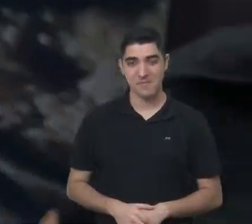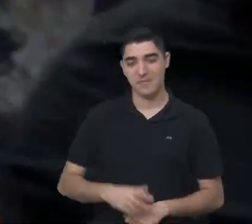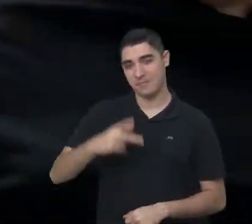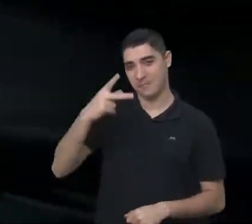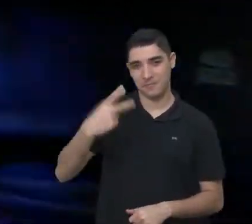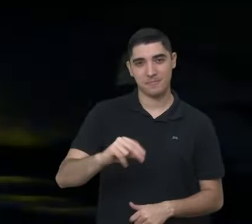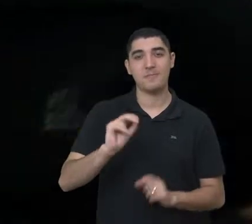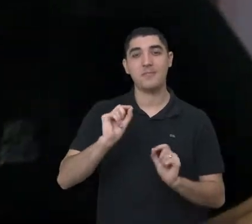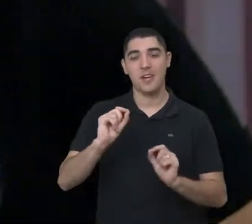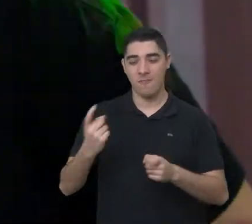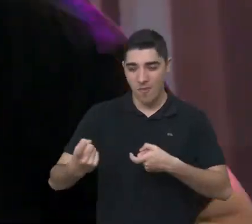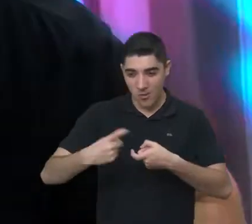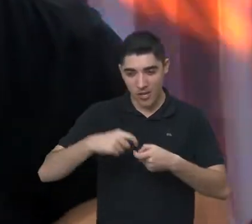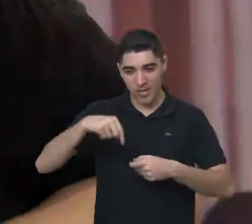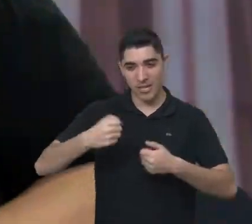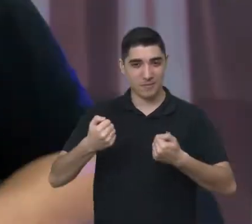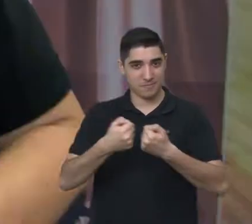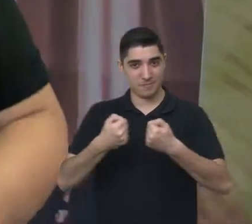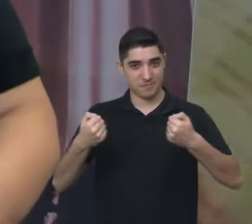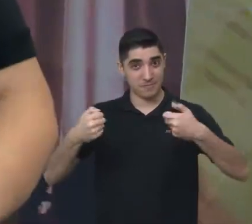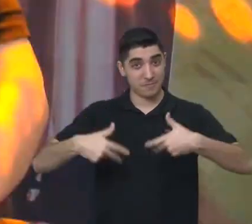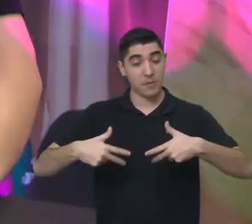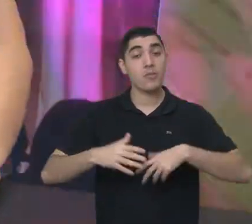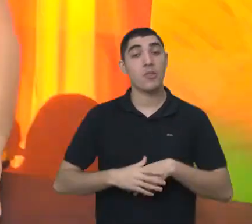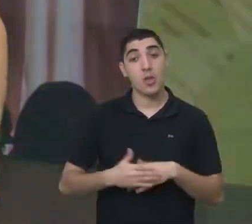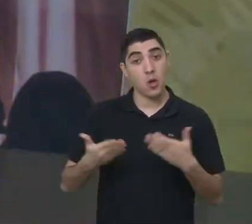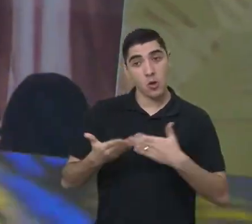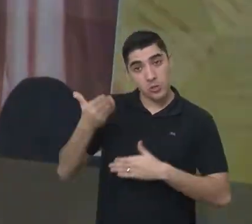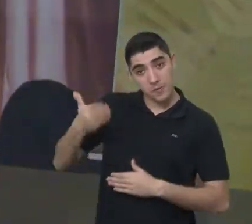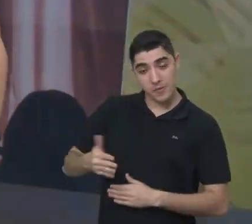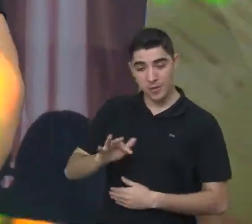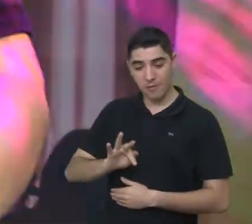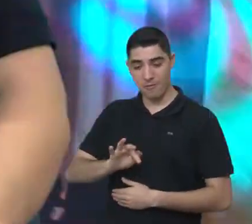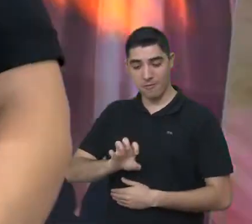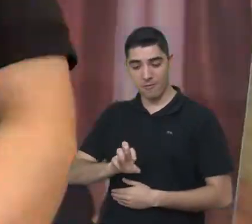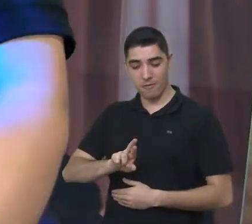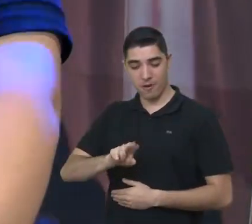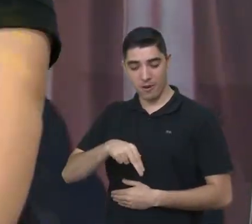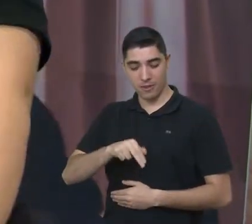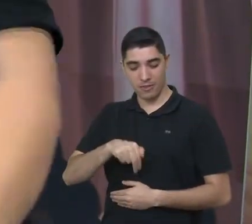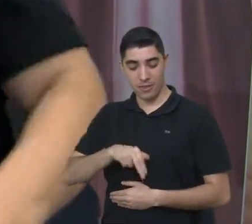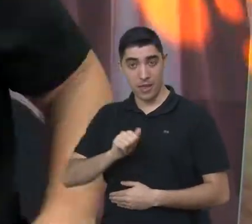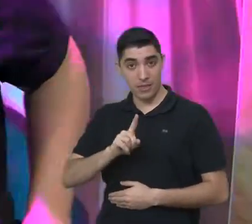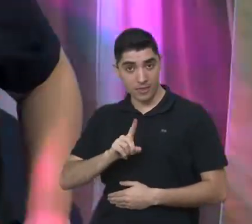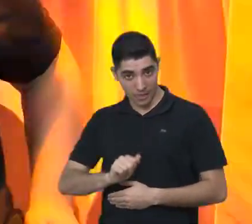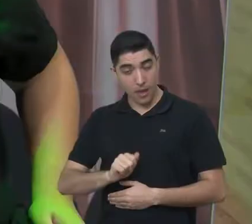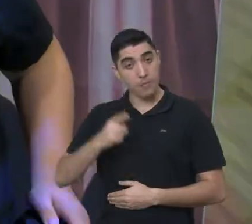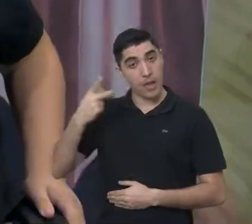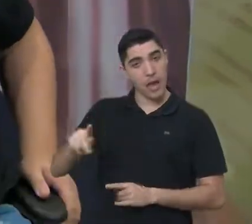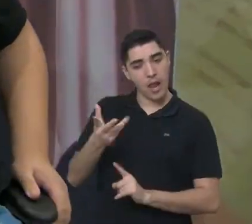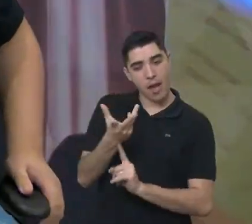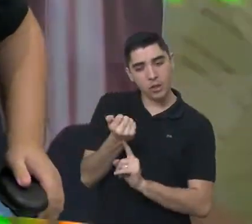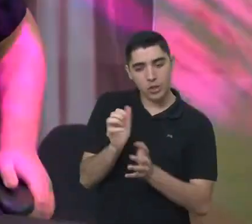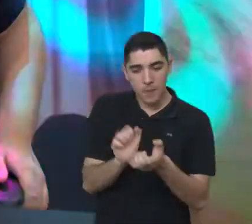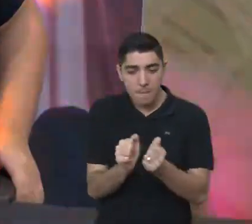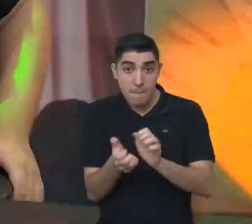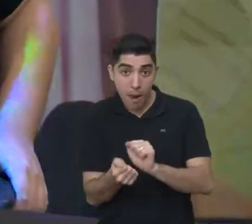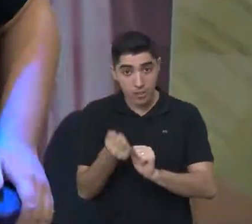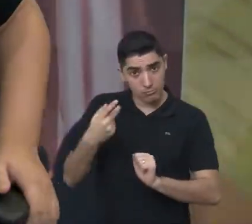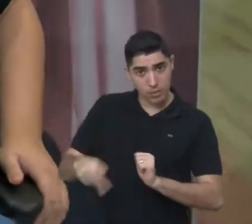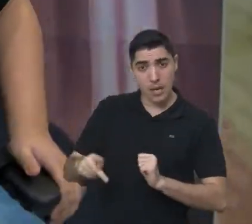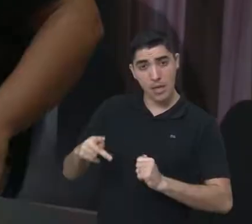É isso aí, estamos de volta com Tá Ligado e hoje com a Fernanda Segolin, uma artista plástica aqui da nossa região que vai bater um